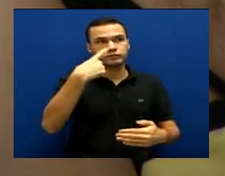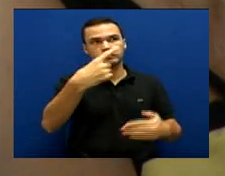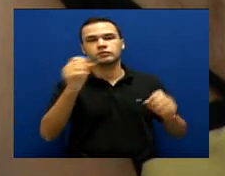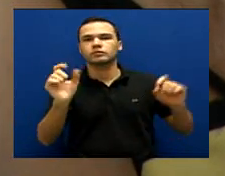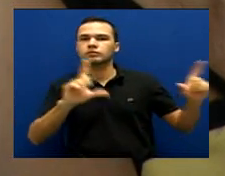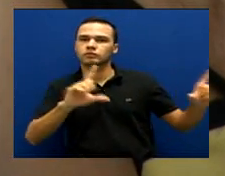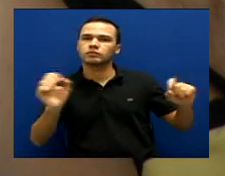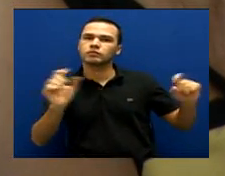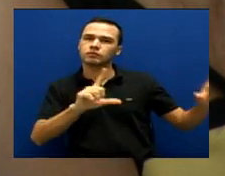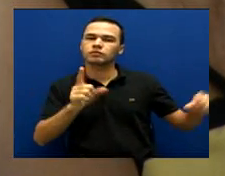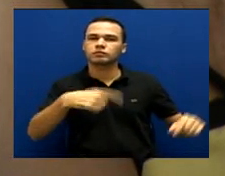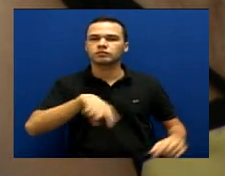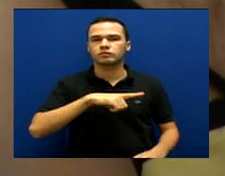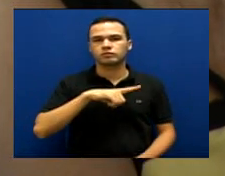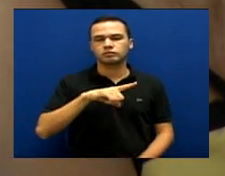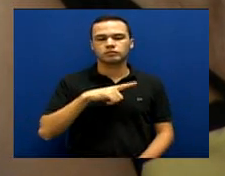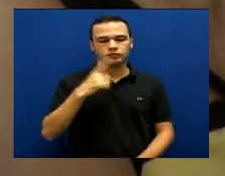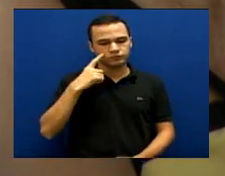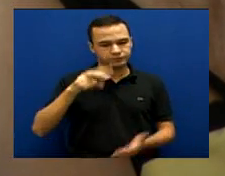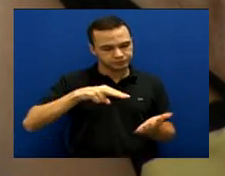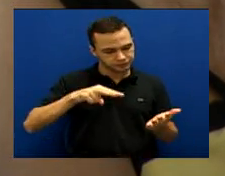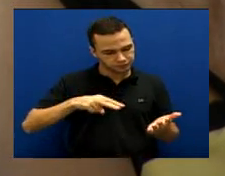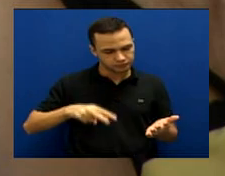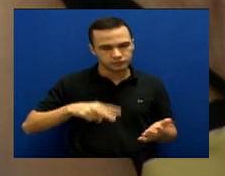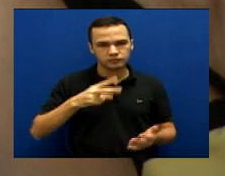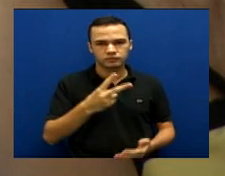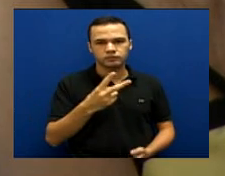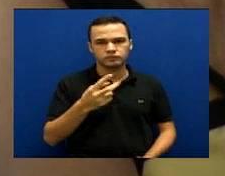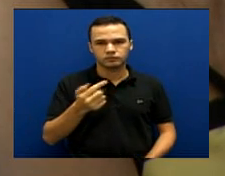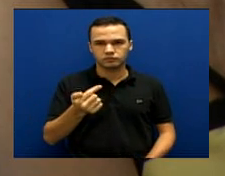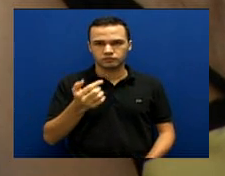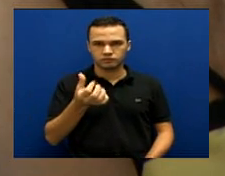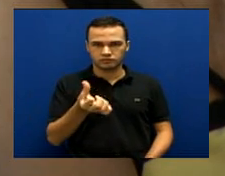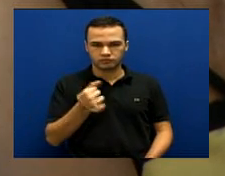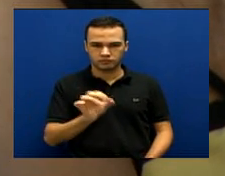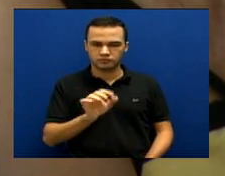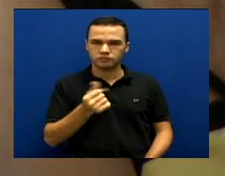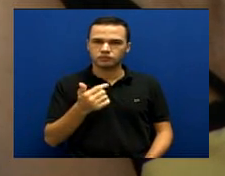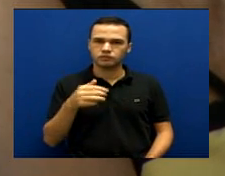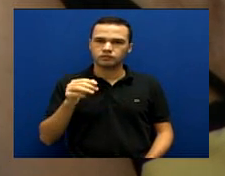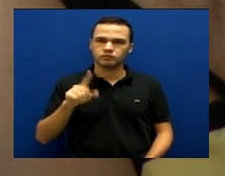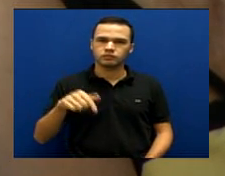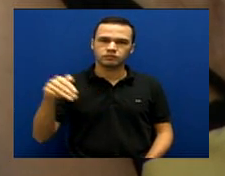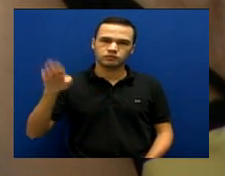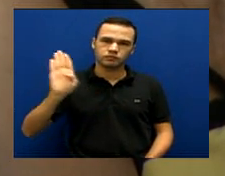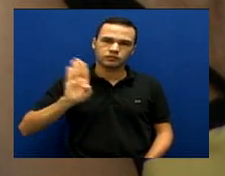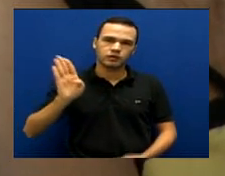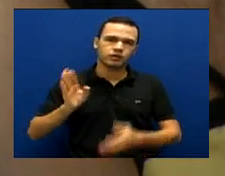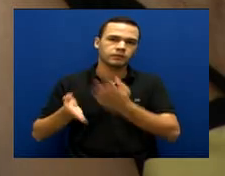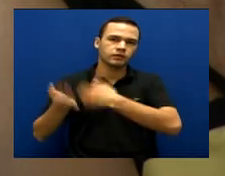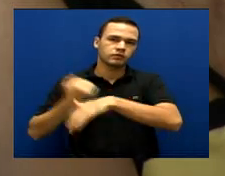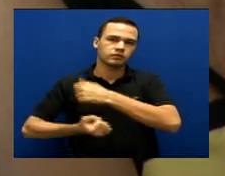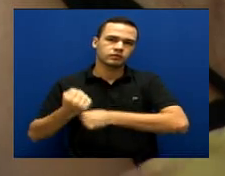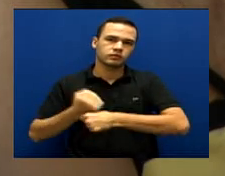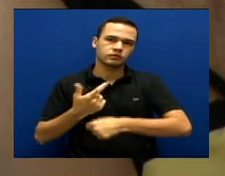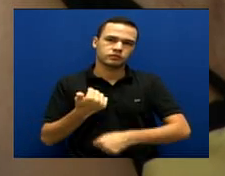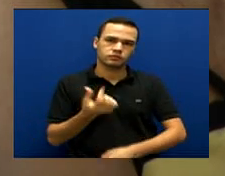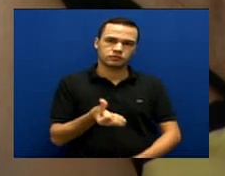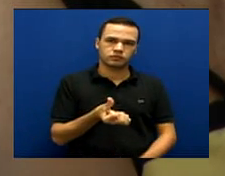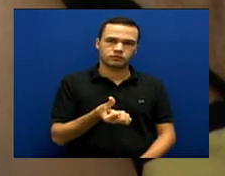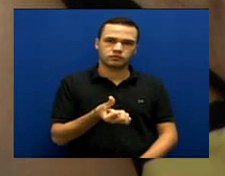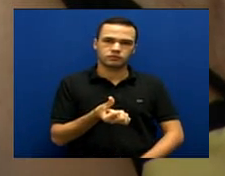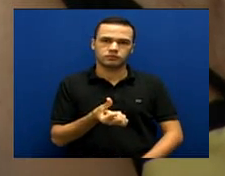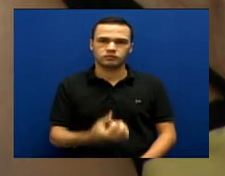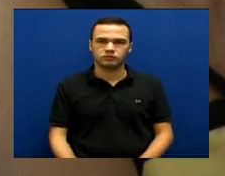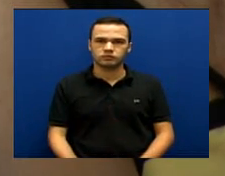nós tínhamos tava olhando 2 760 biela o número do ano passado total